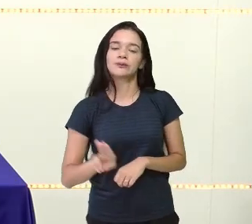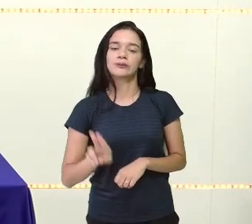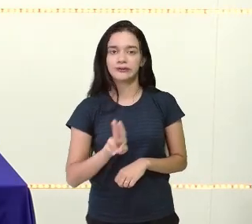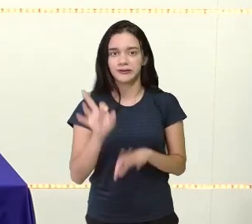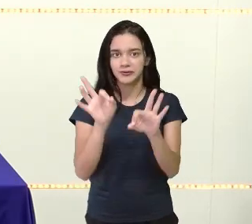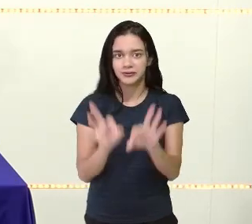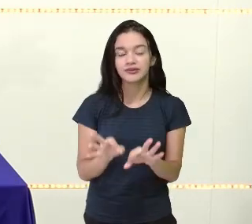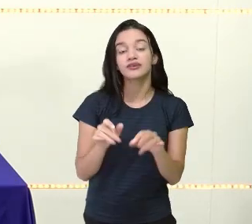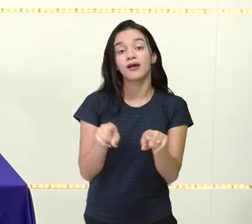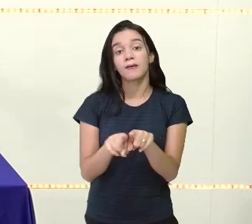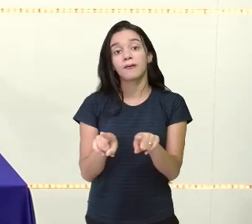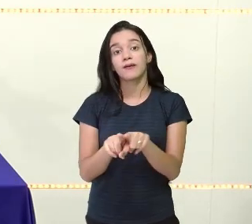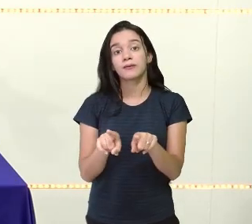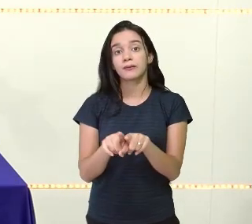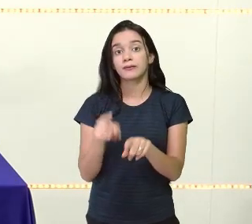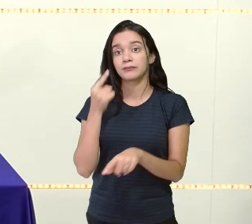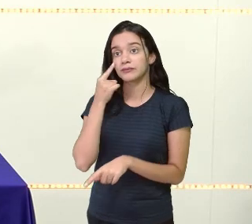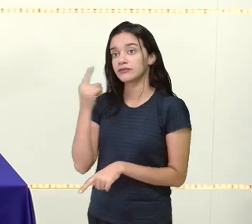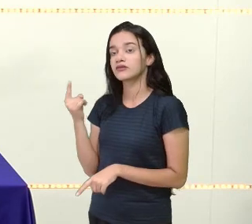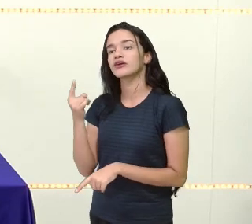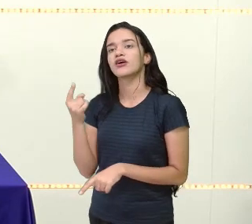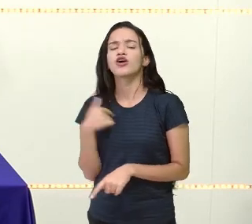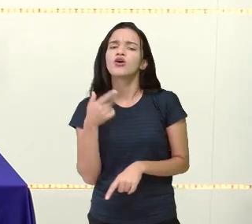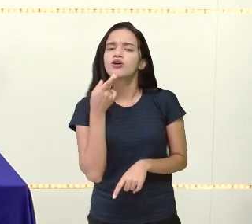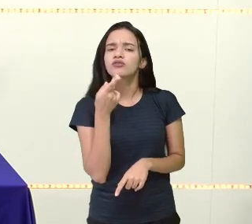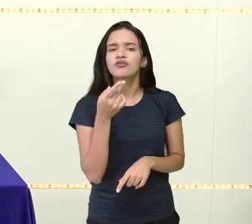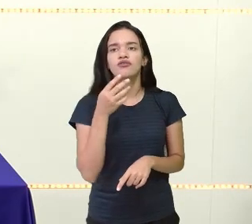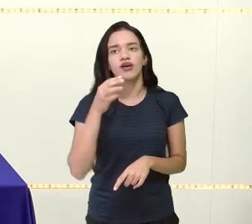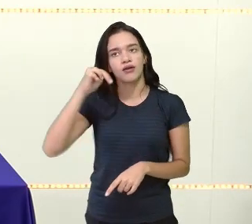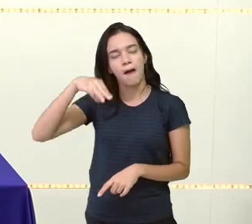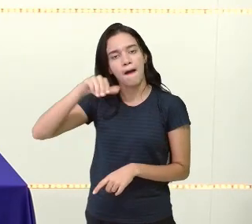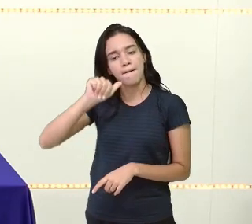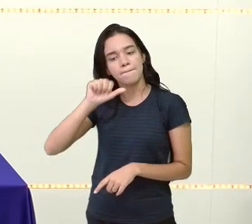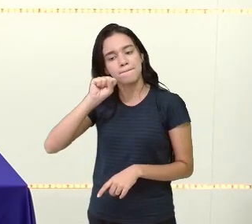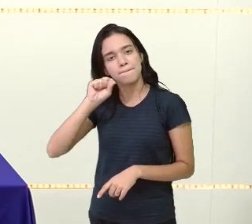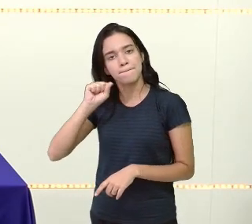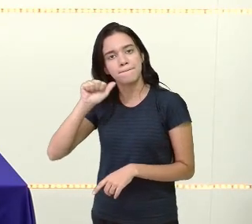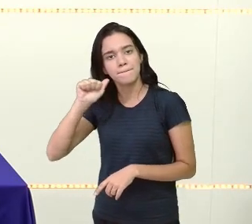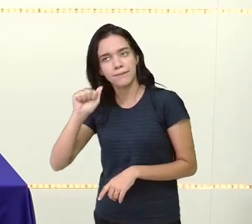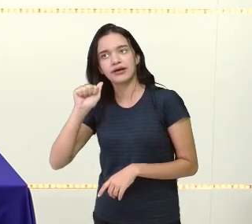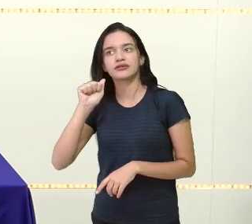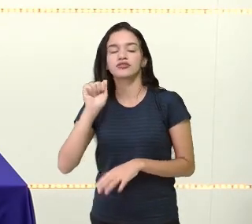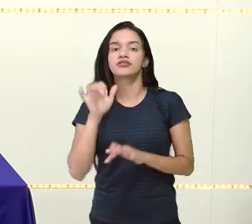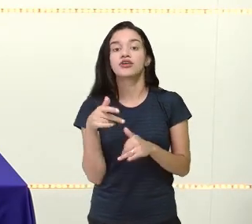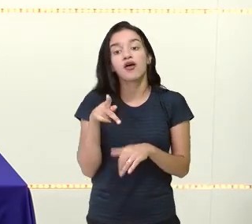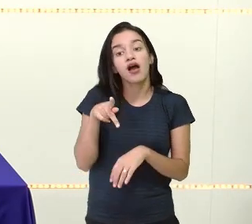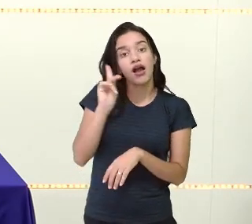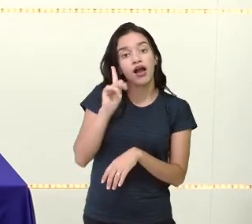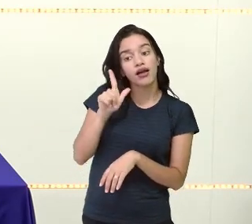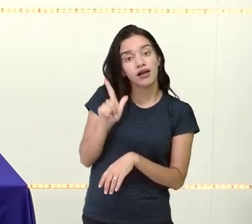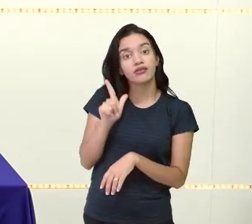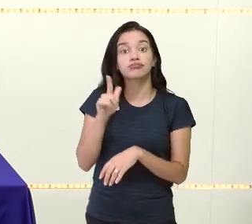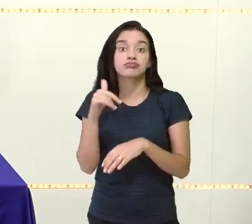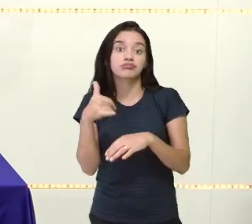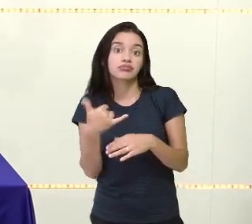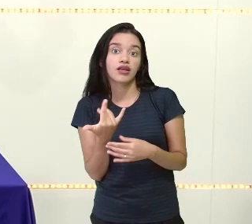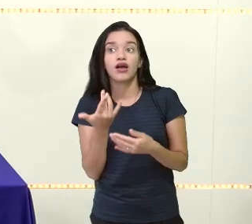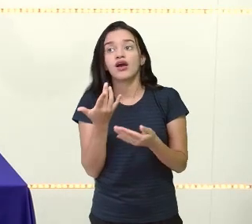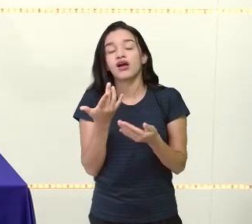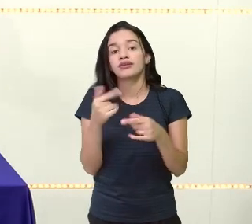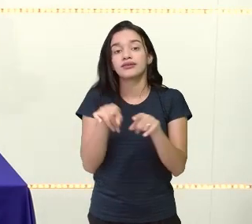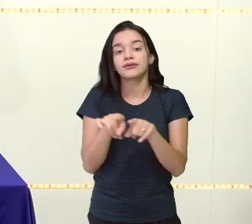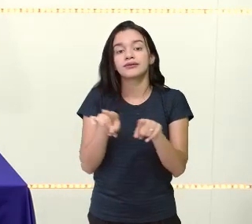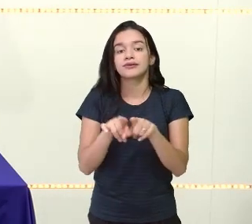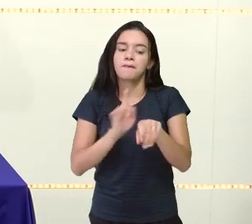né, para essas grandezas. Quando eu falo de massa, que a gente quer saber quantos quilos de batata, quantos quilos